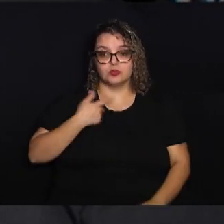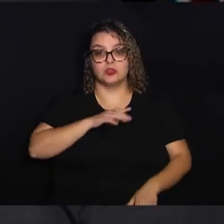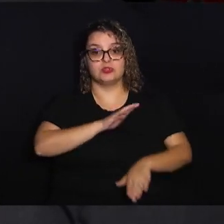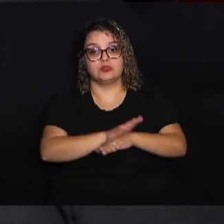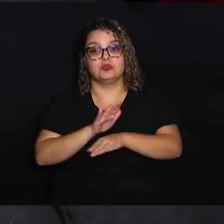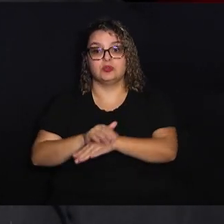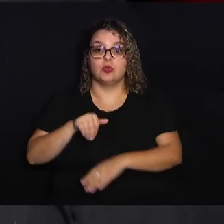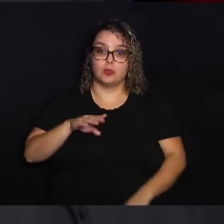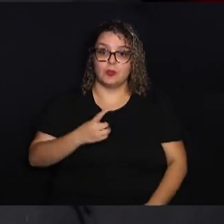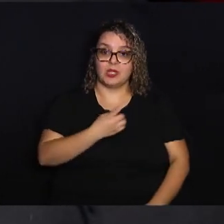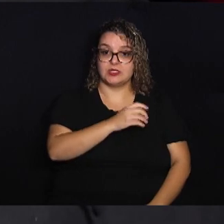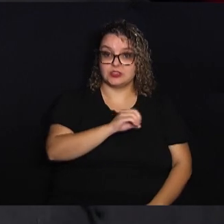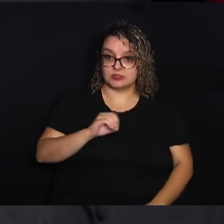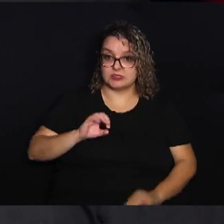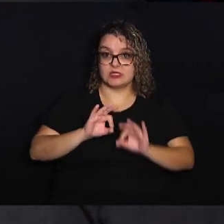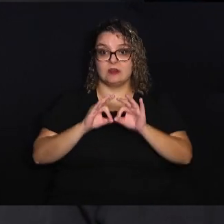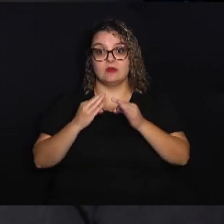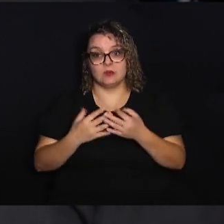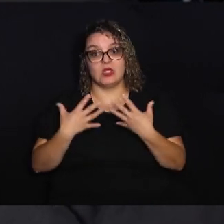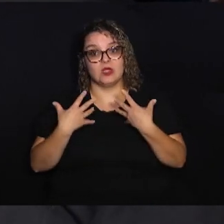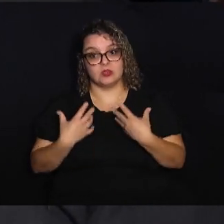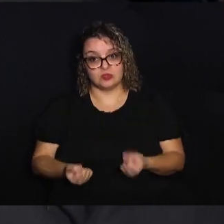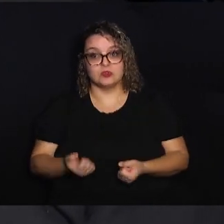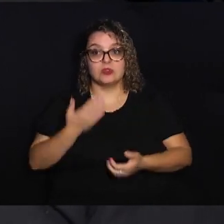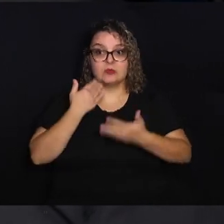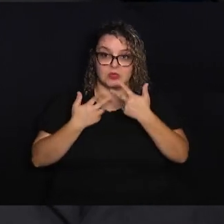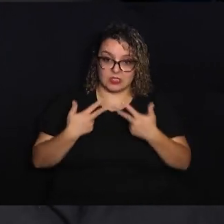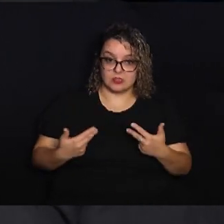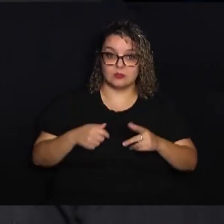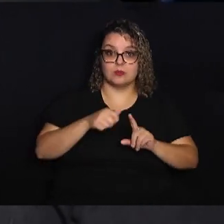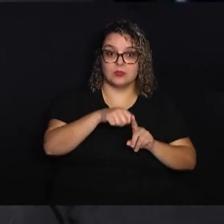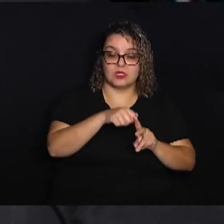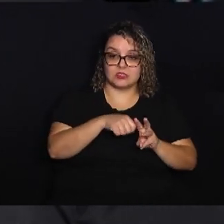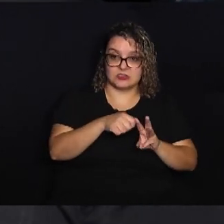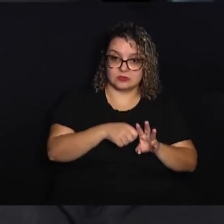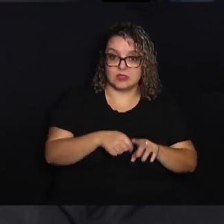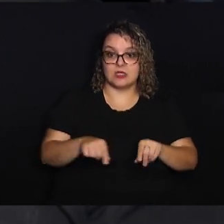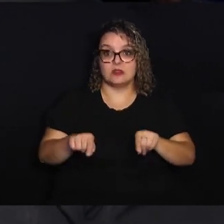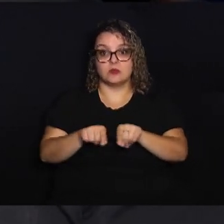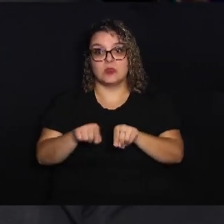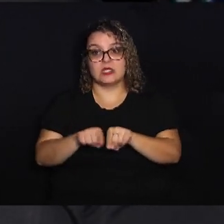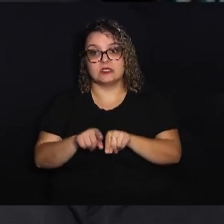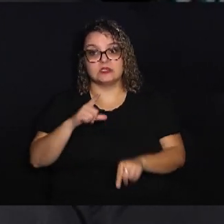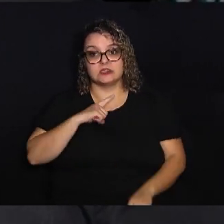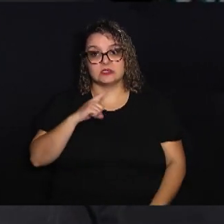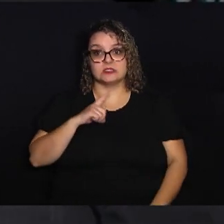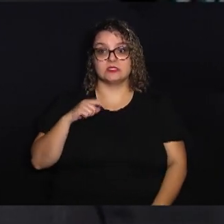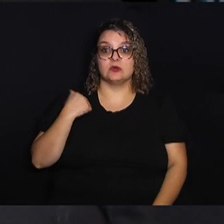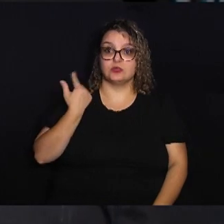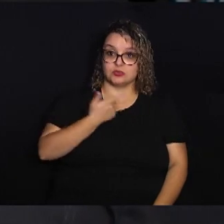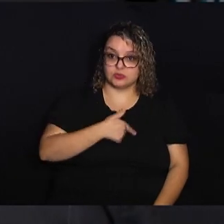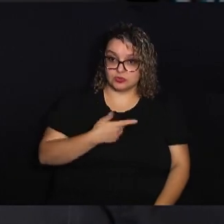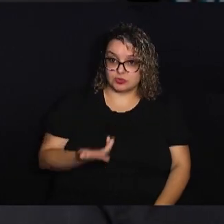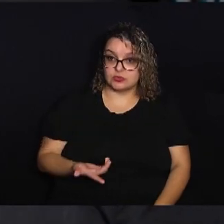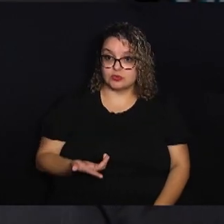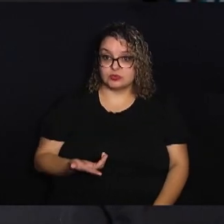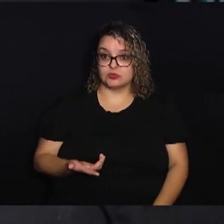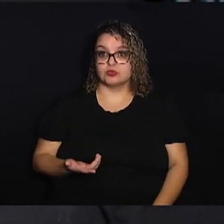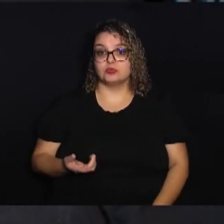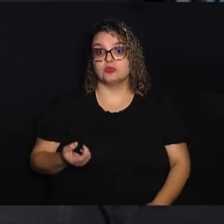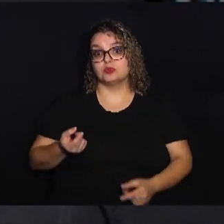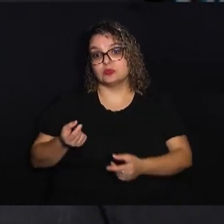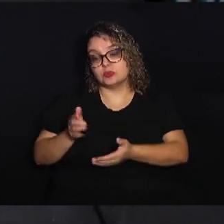projeto é justamente isso, é que a gente pense no futuro, pense em outras opções para essas pessoas.